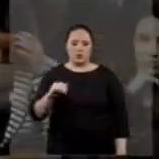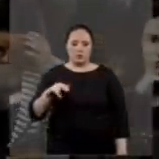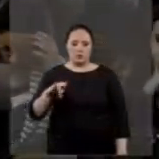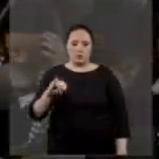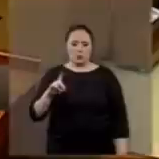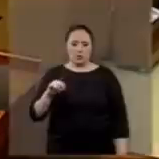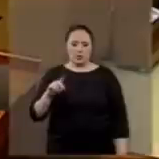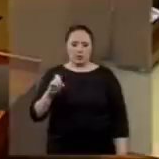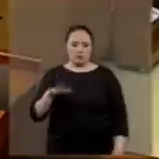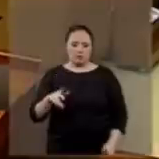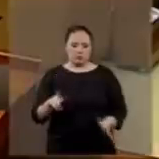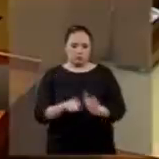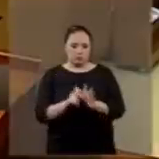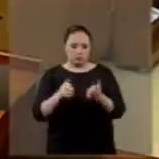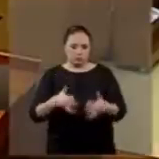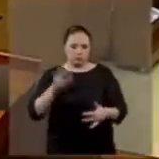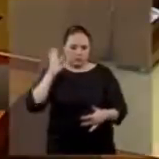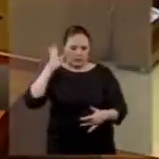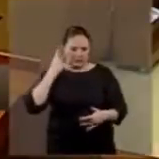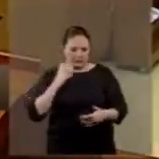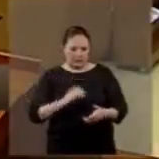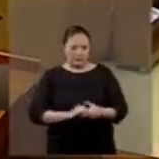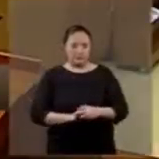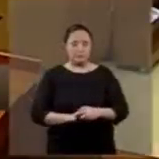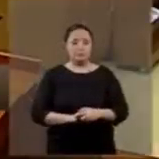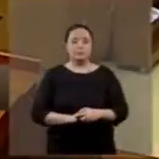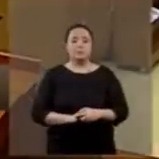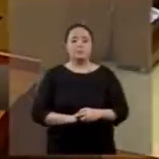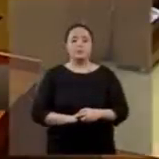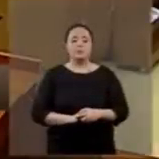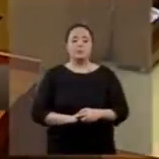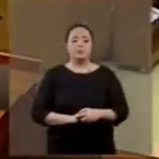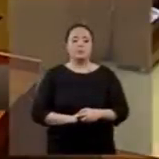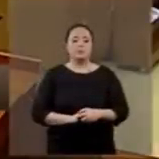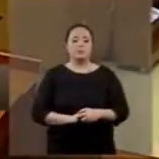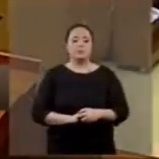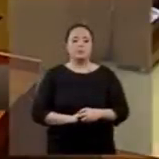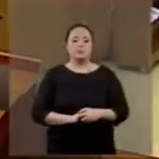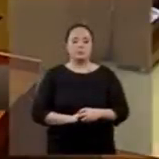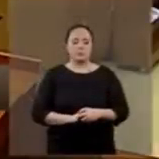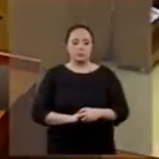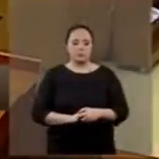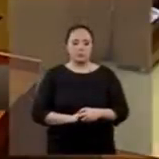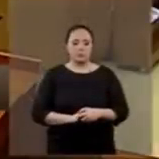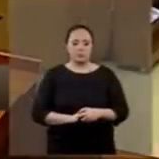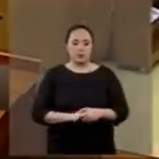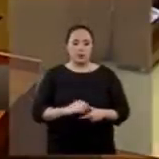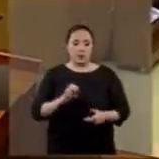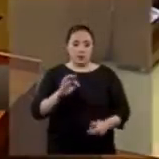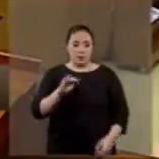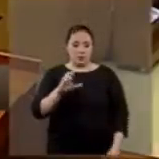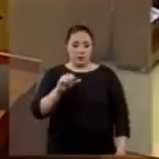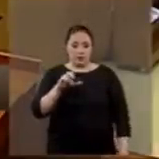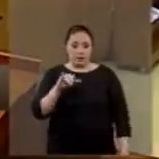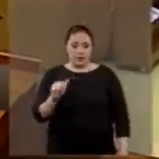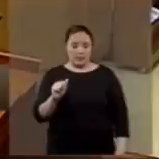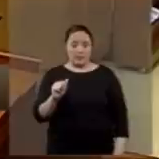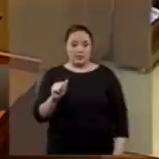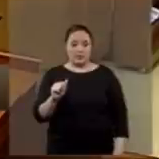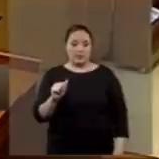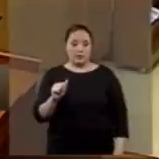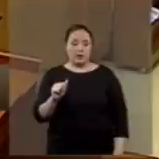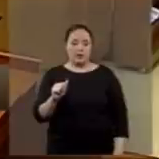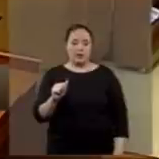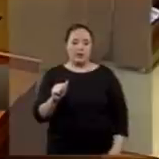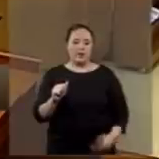tese. Decidiu conferir eficácia declaratória, sublinhando implicar a negativa de